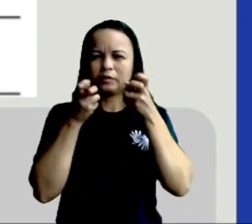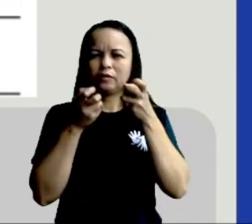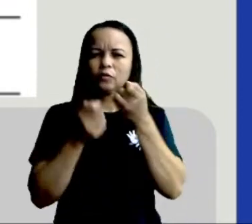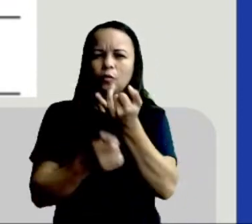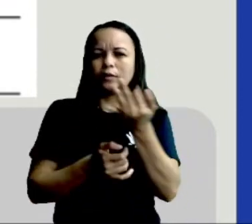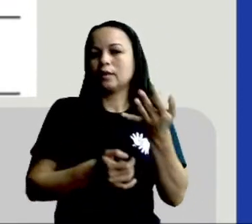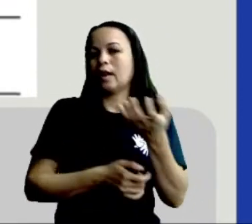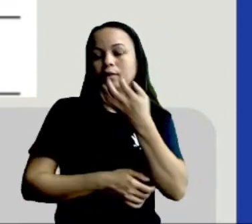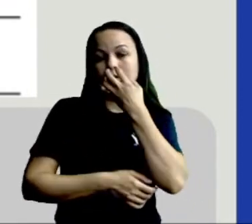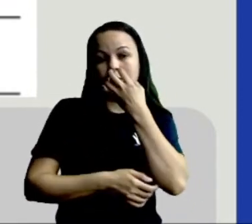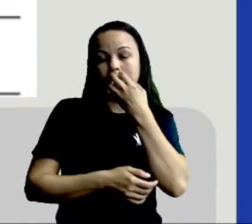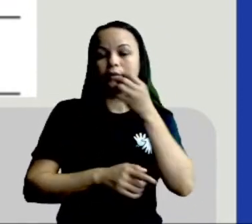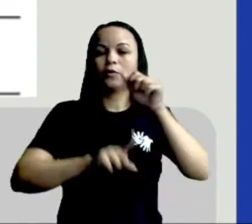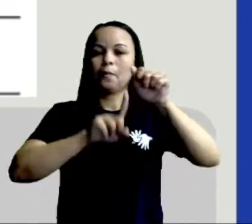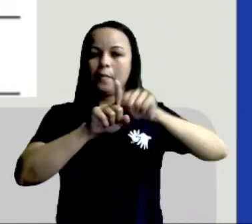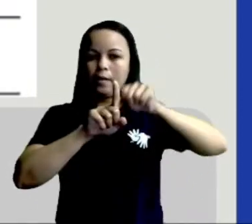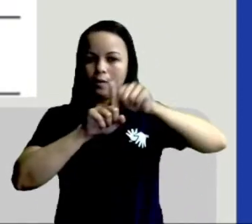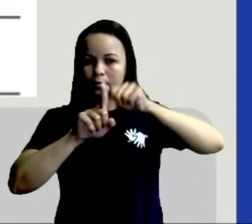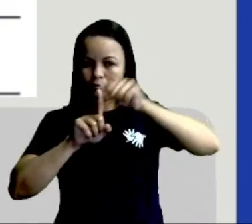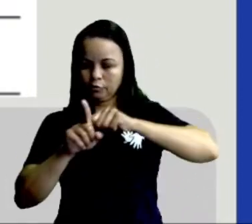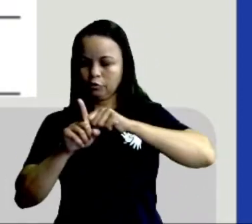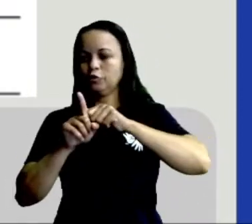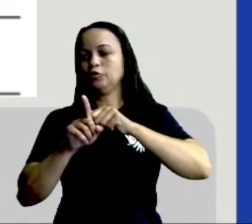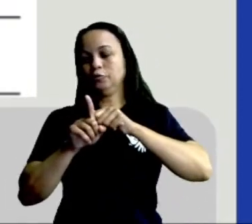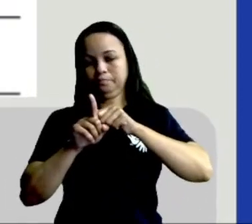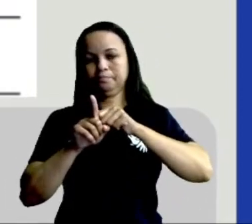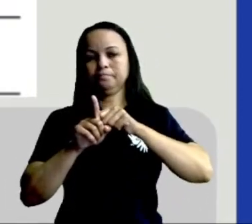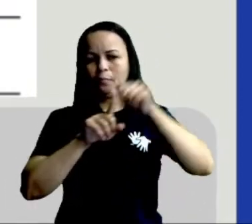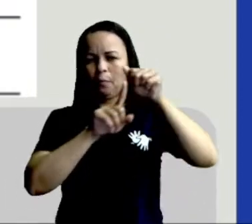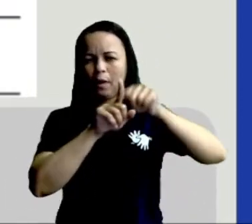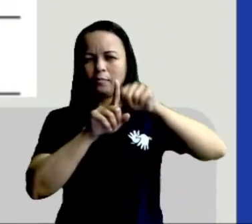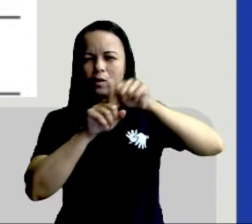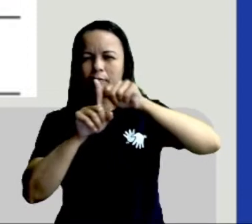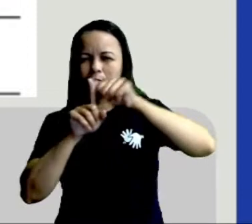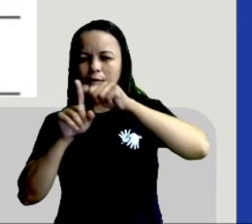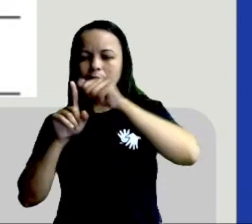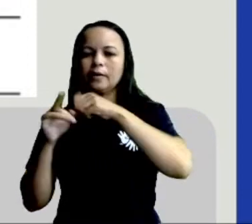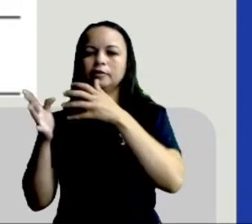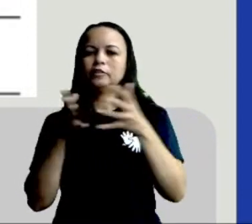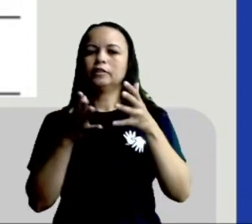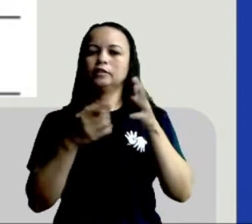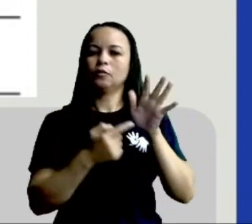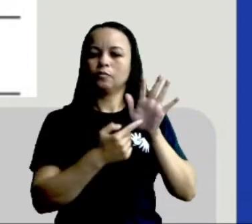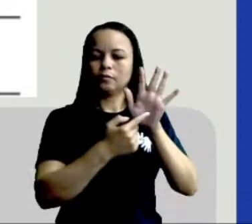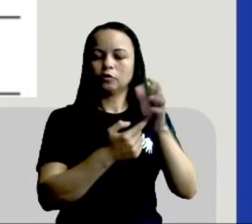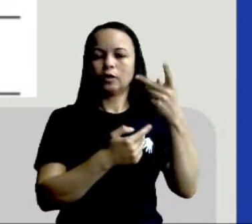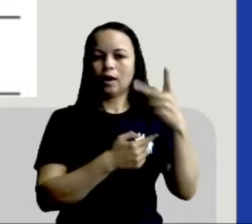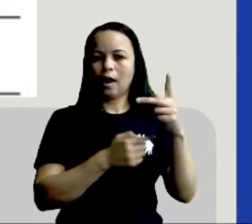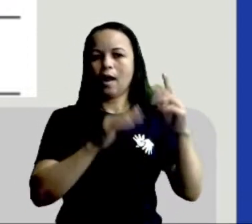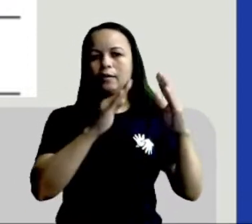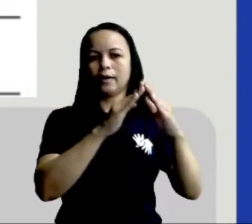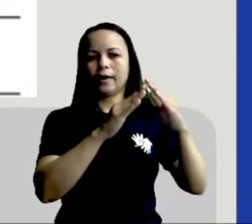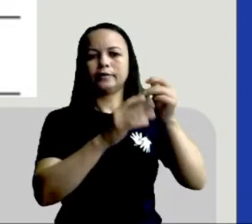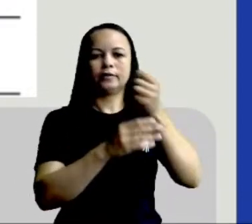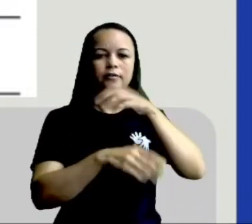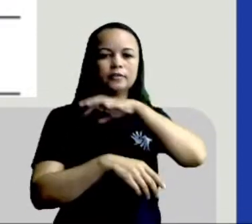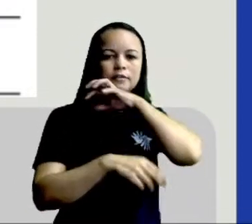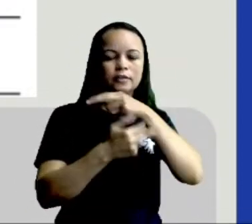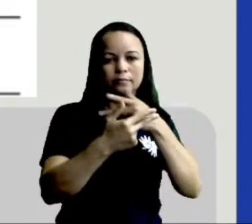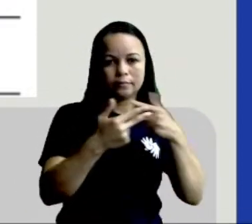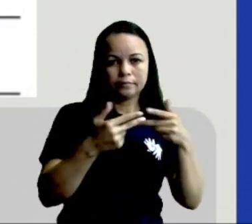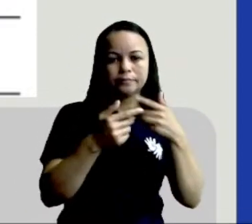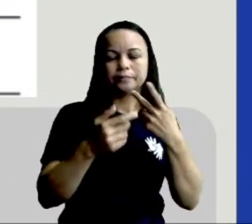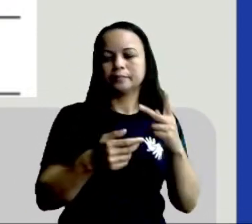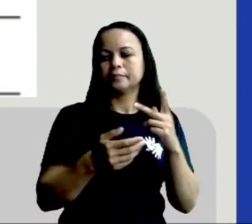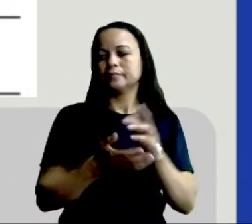quantidade de cães mensalmente, né, por mês, que são atendidos lá no abrigo, e a quantidade de pacotes de